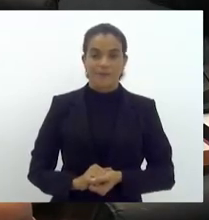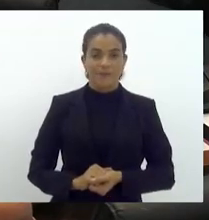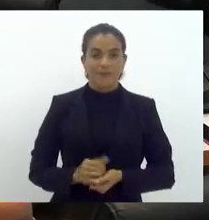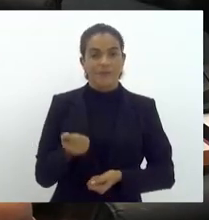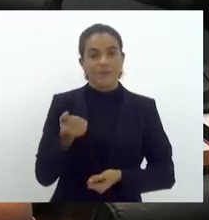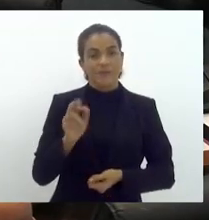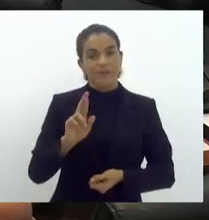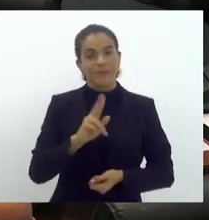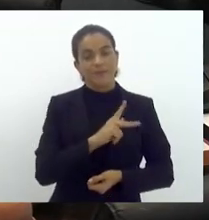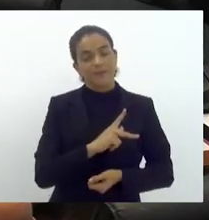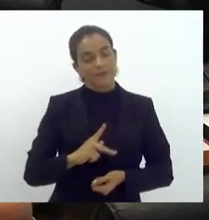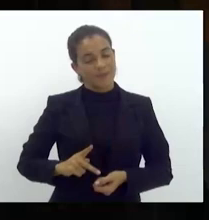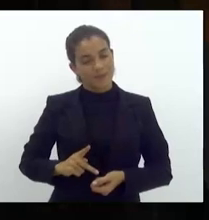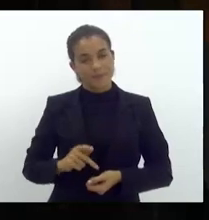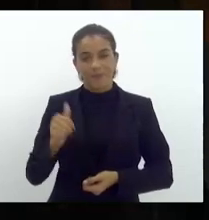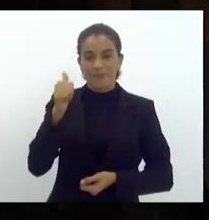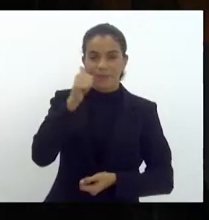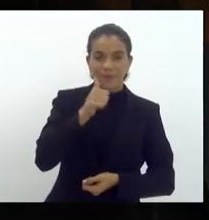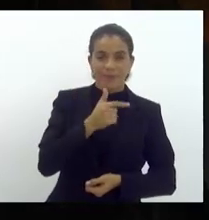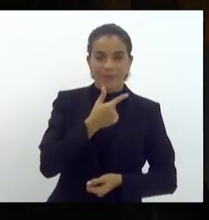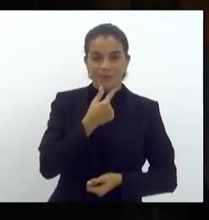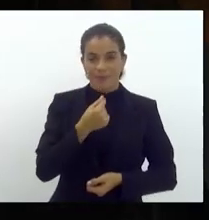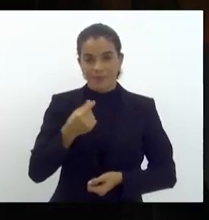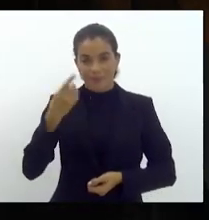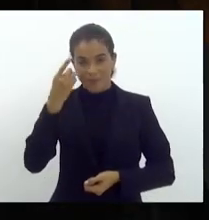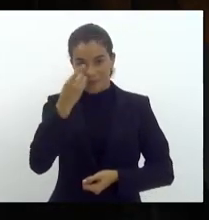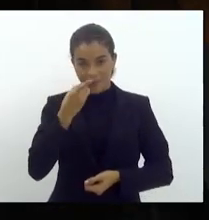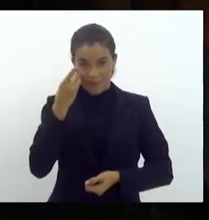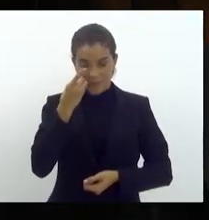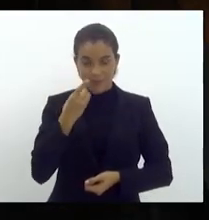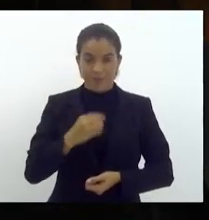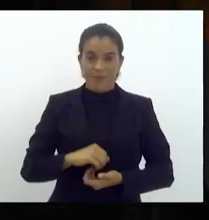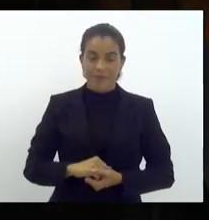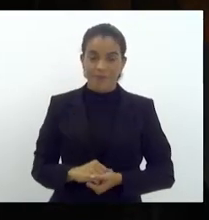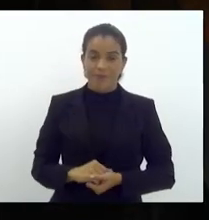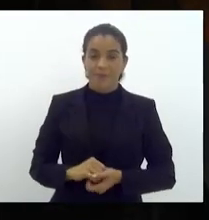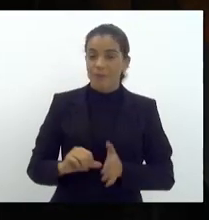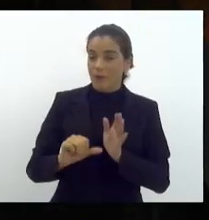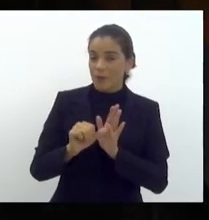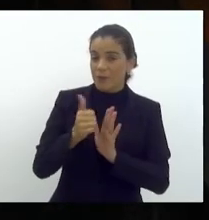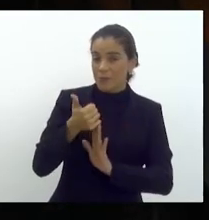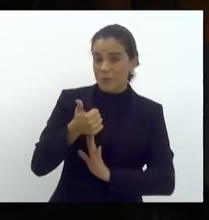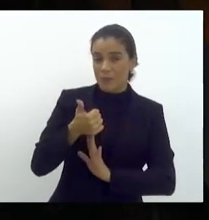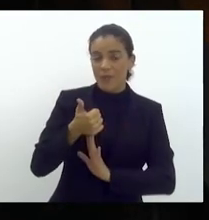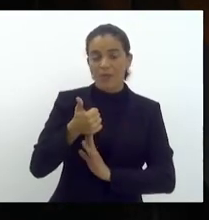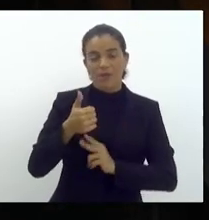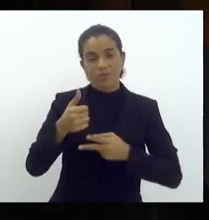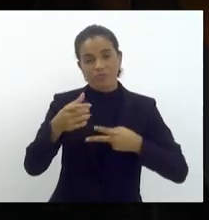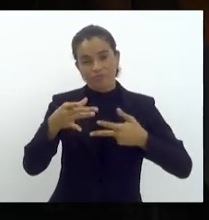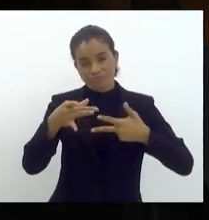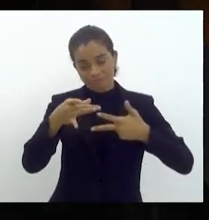Presidente senhoras e senhores deputados o primeiro destaque